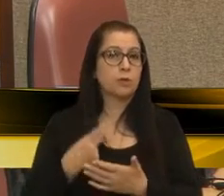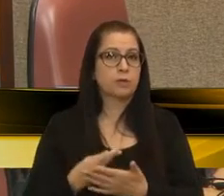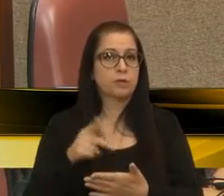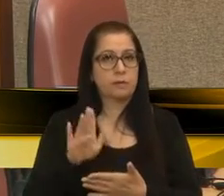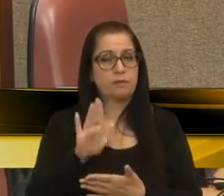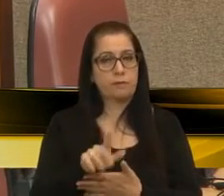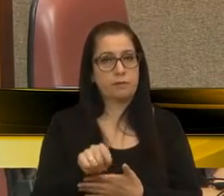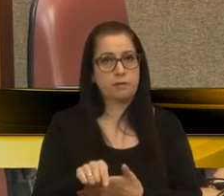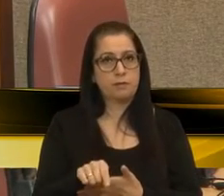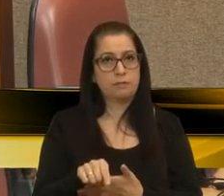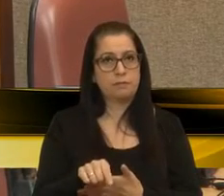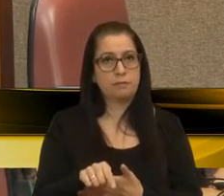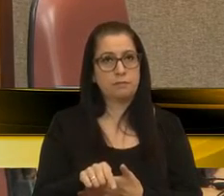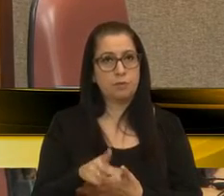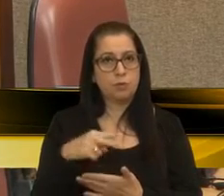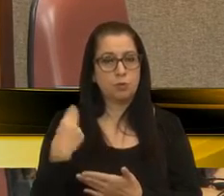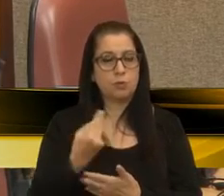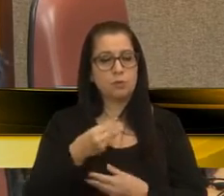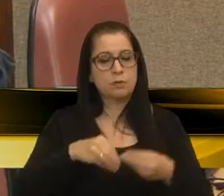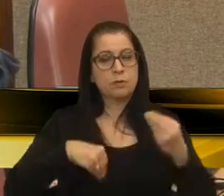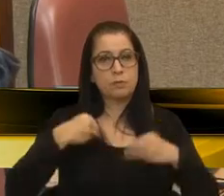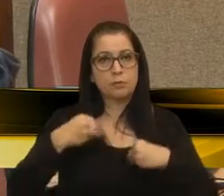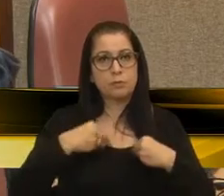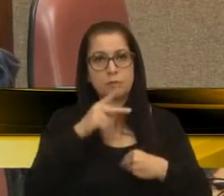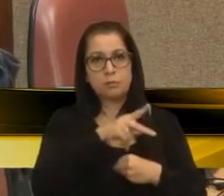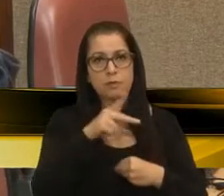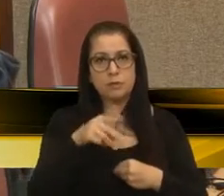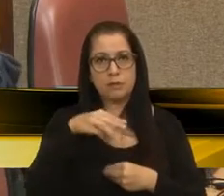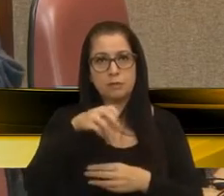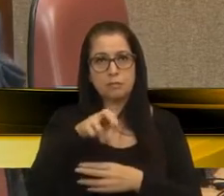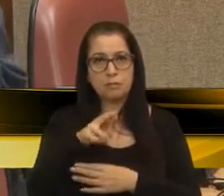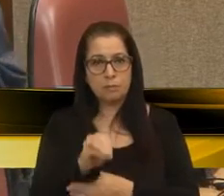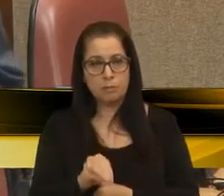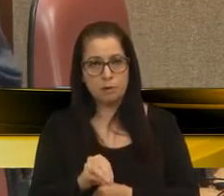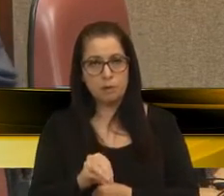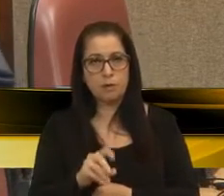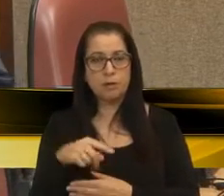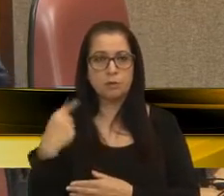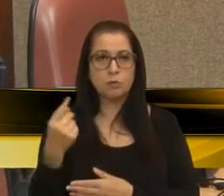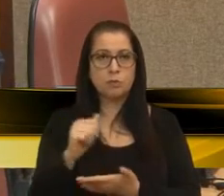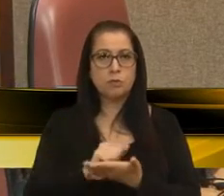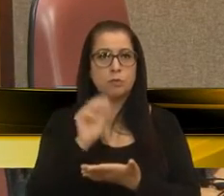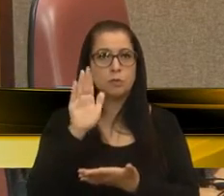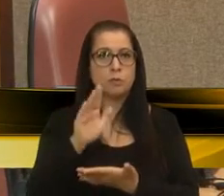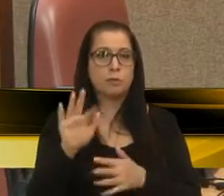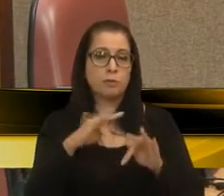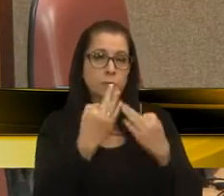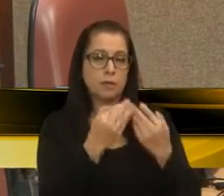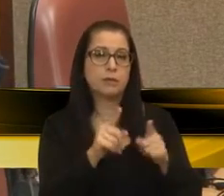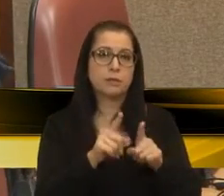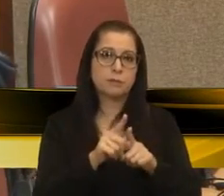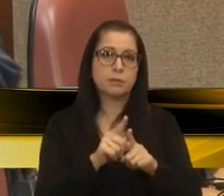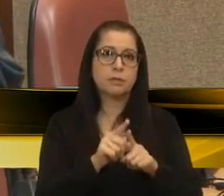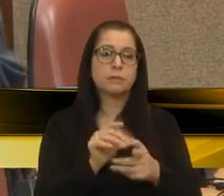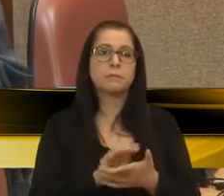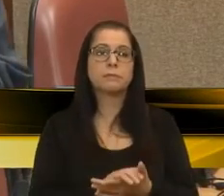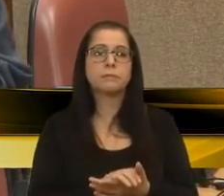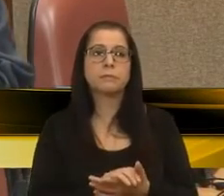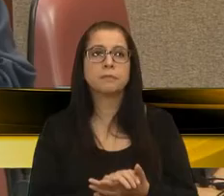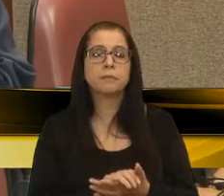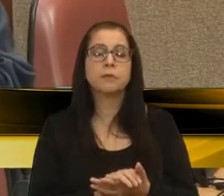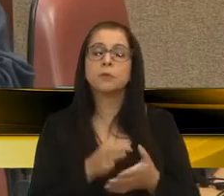fica os nossos sentimentos ao professor Mário Gardelin, aos seus familiares. Parte, vereador, desculpa. E